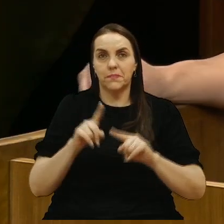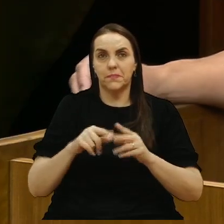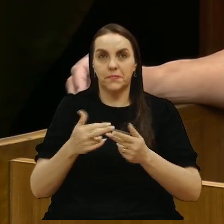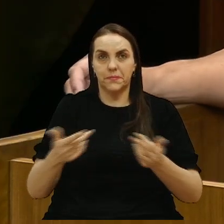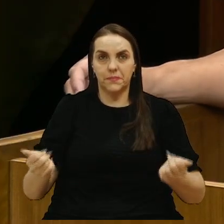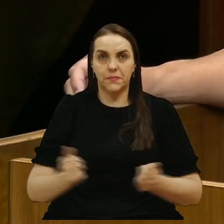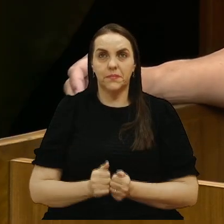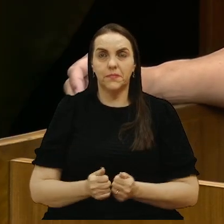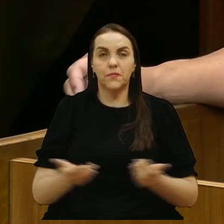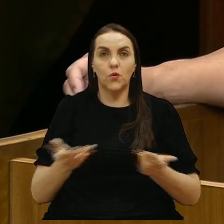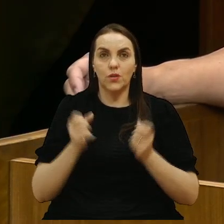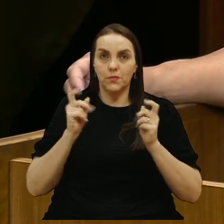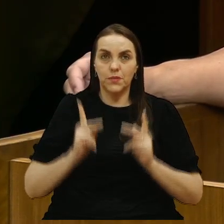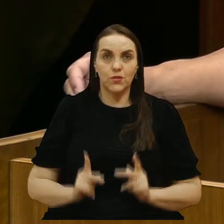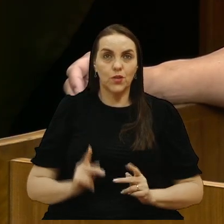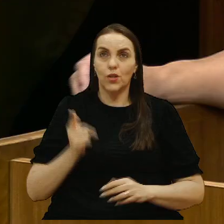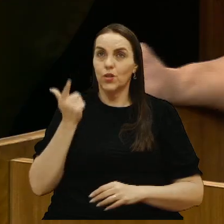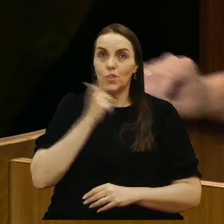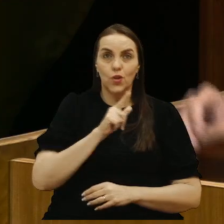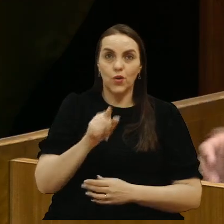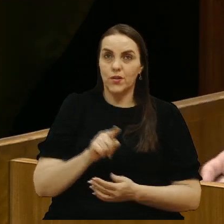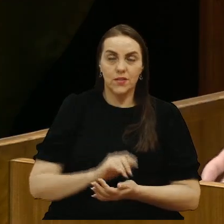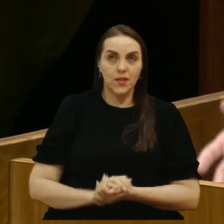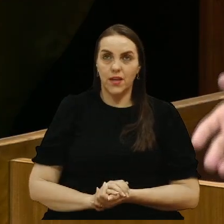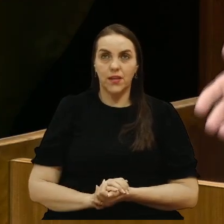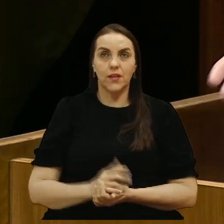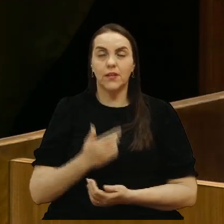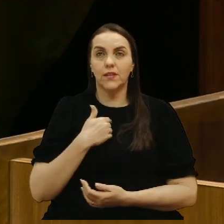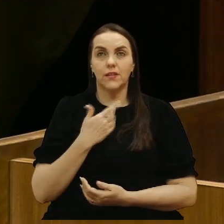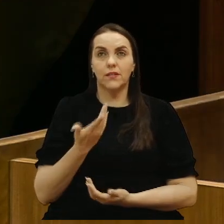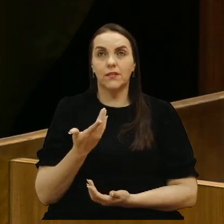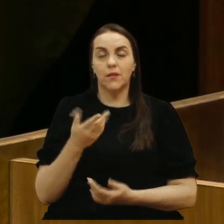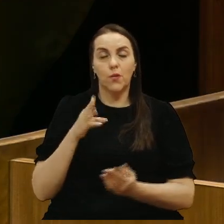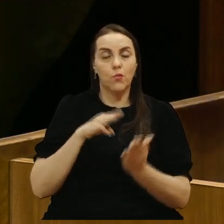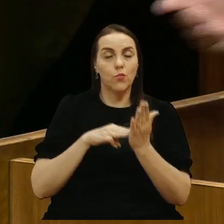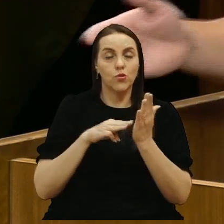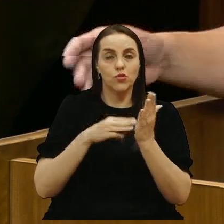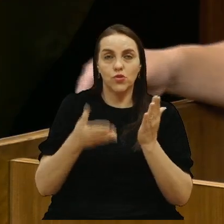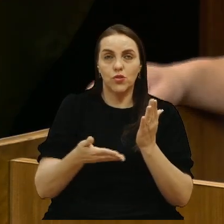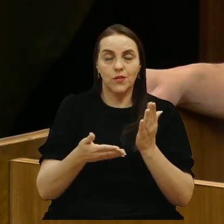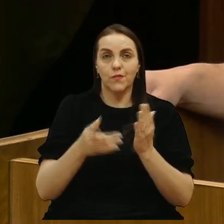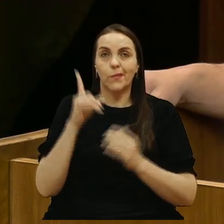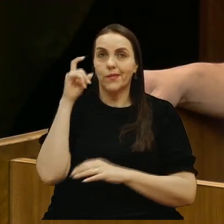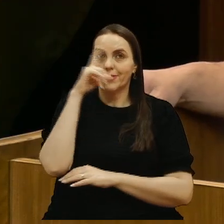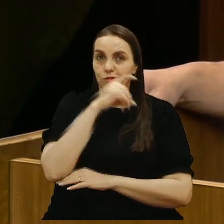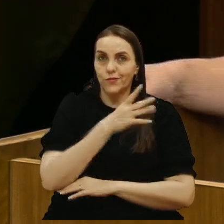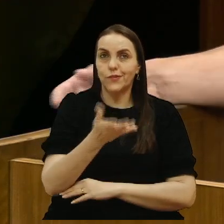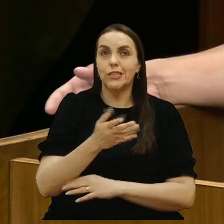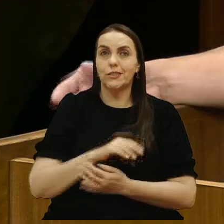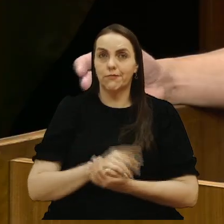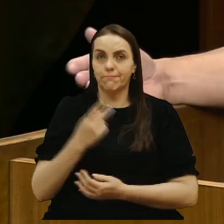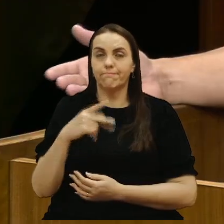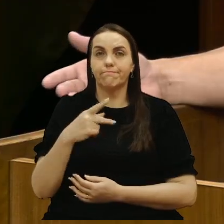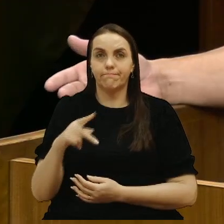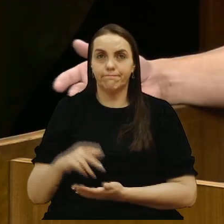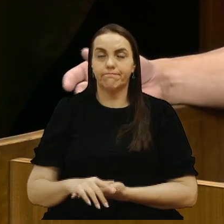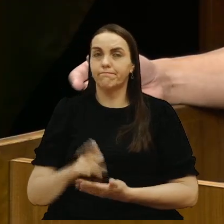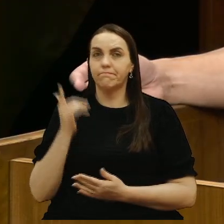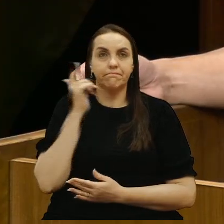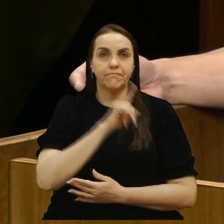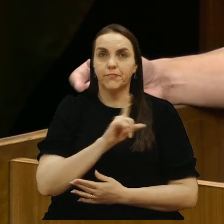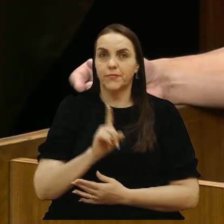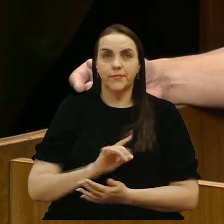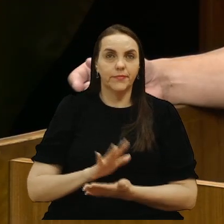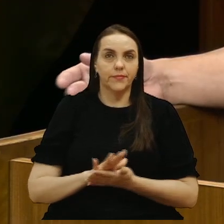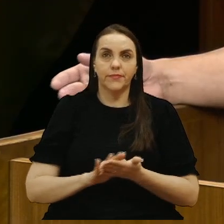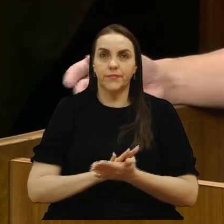um material e não conseguem pelo simples motivo que é tudo muito mais difícil para eles. Então não tem ganho nenhum com